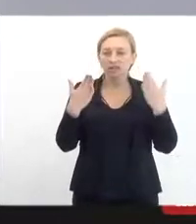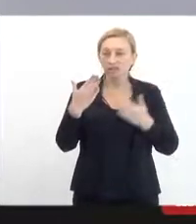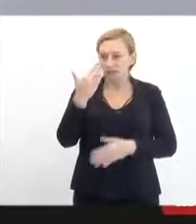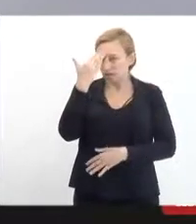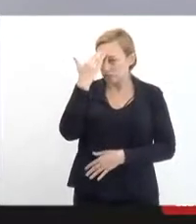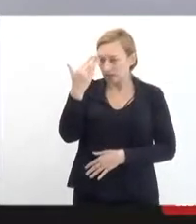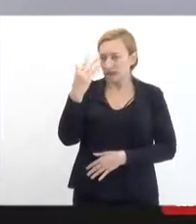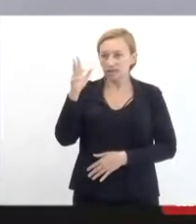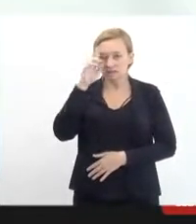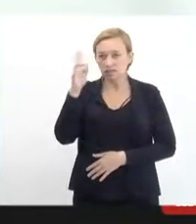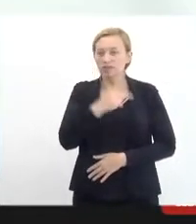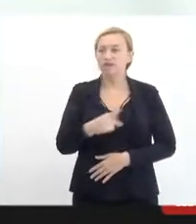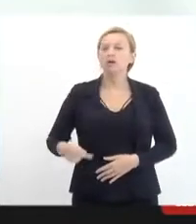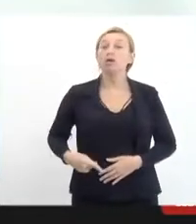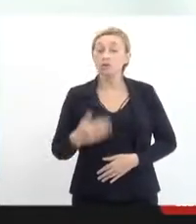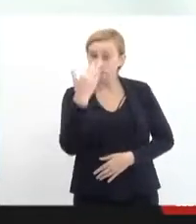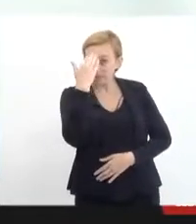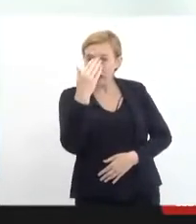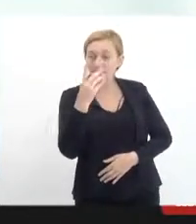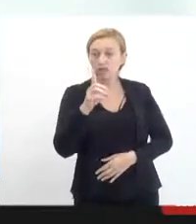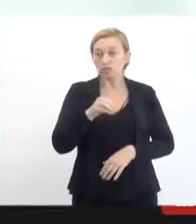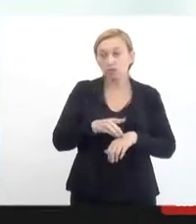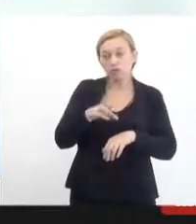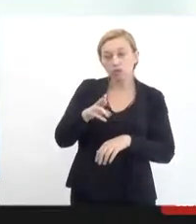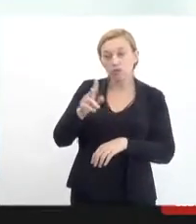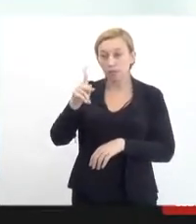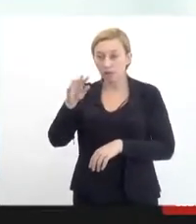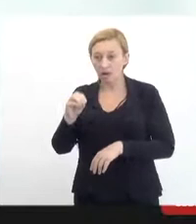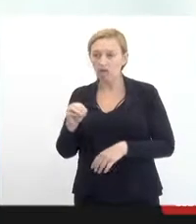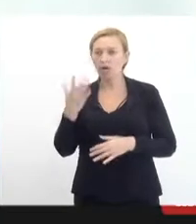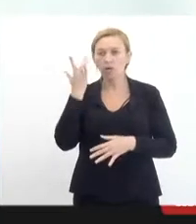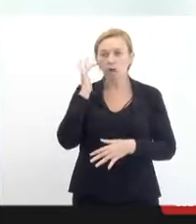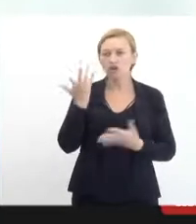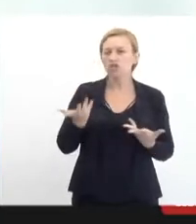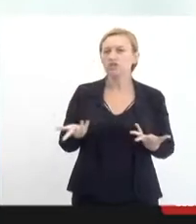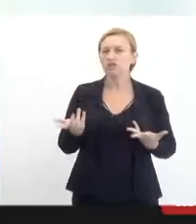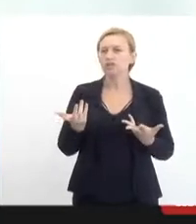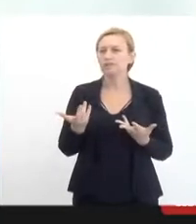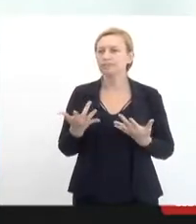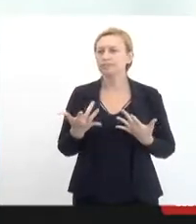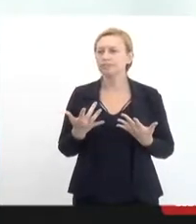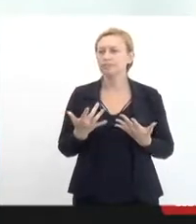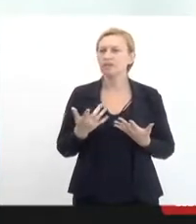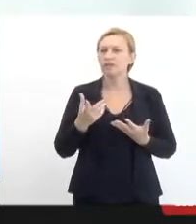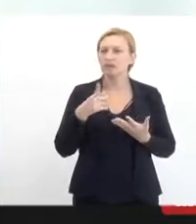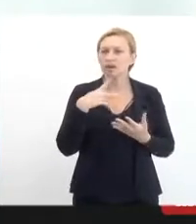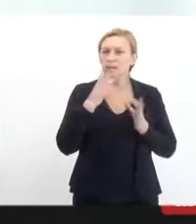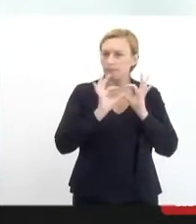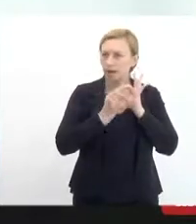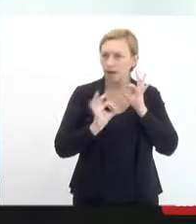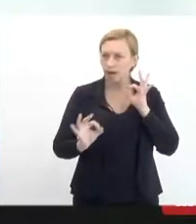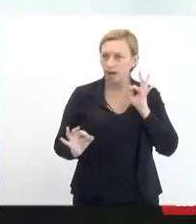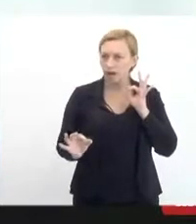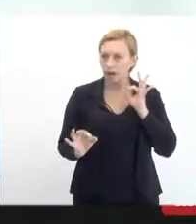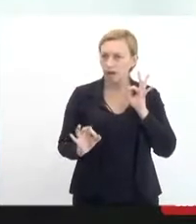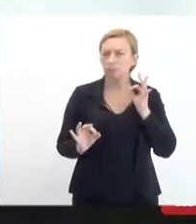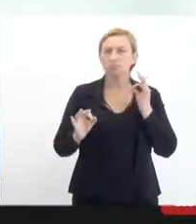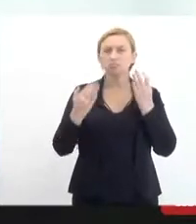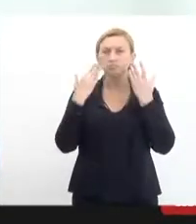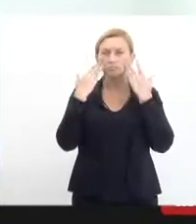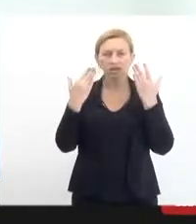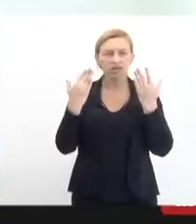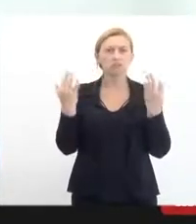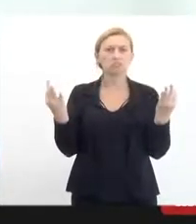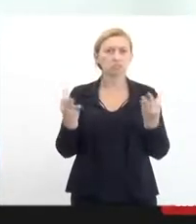presidente. Obrigado, doutor Paulo Henrique. Eu acho que a sua exposição foi bastante